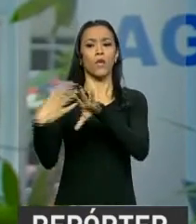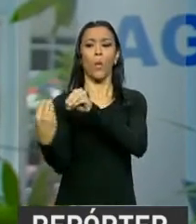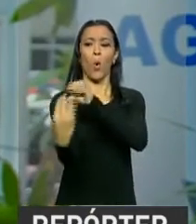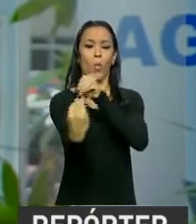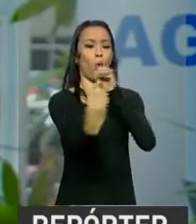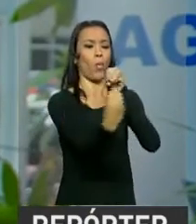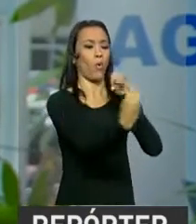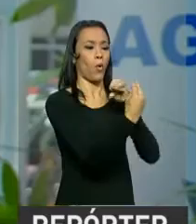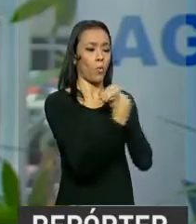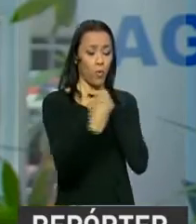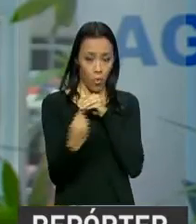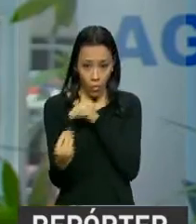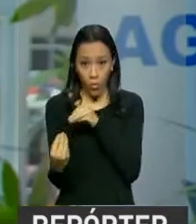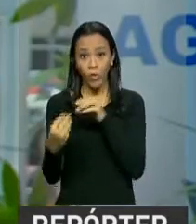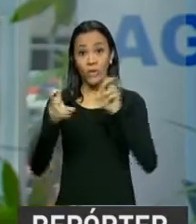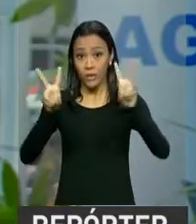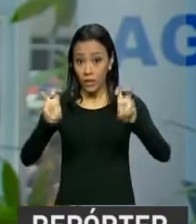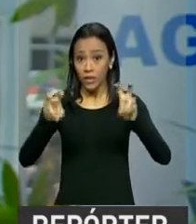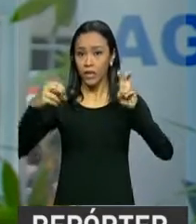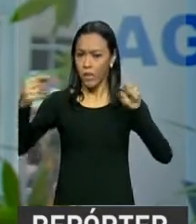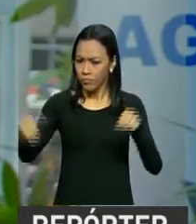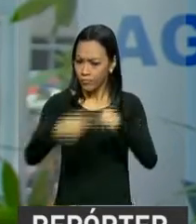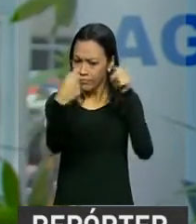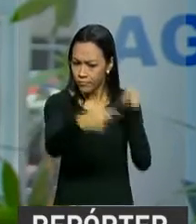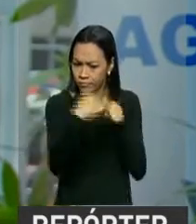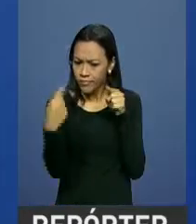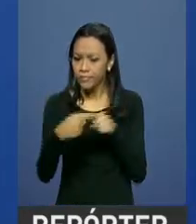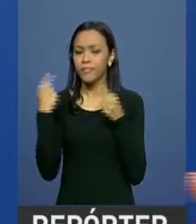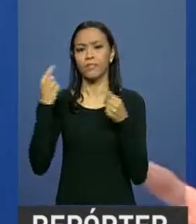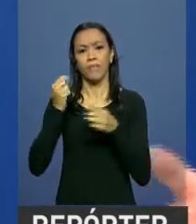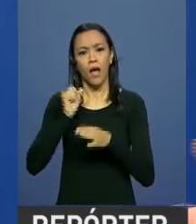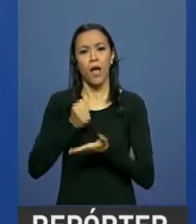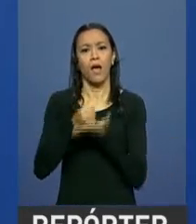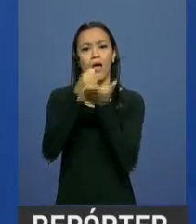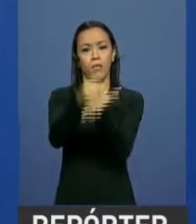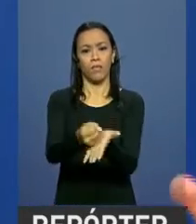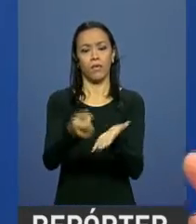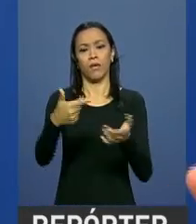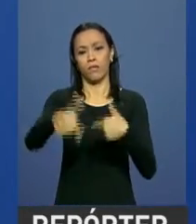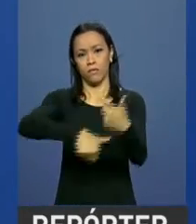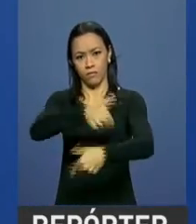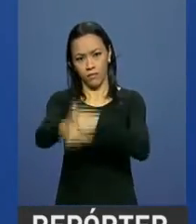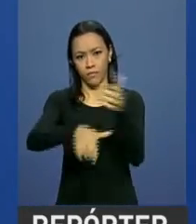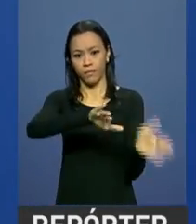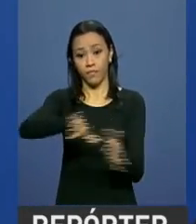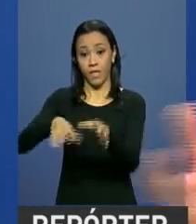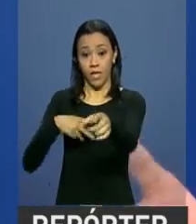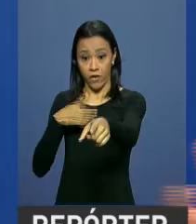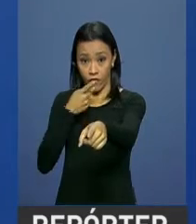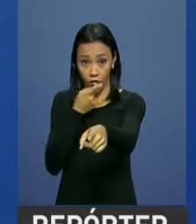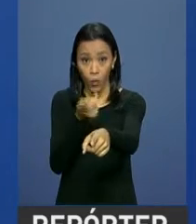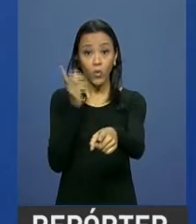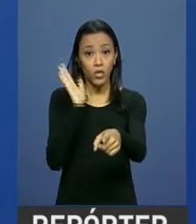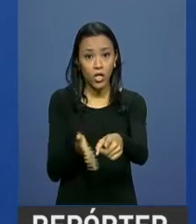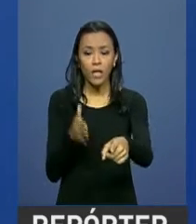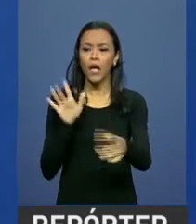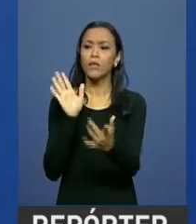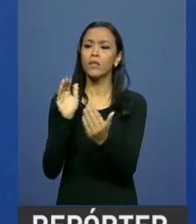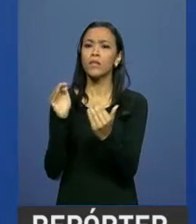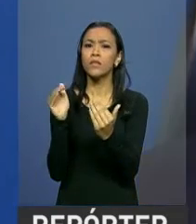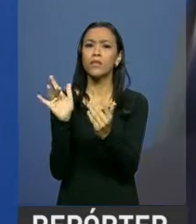pautas de consenso para dar visibilidade positiva ao órgão. Fábio Medina Osório também falou que já está mobilizando